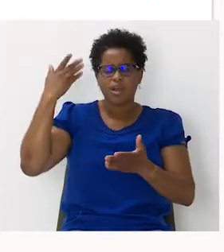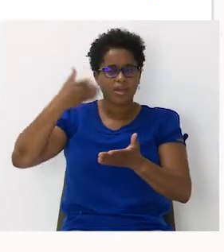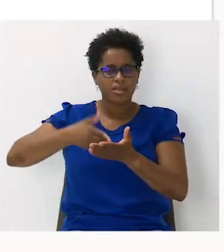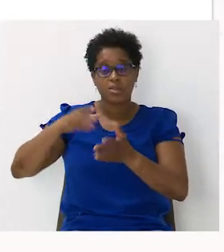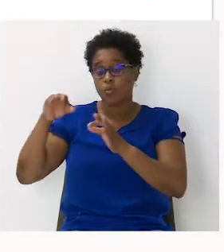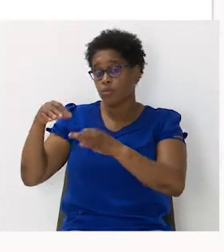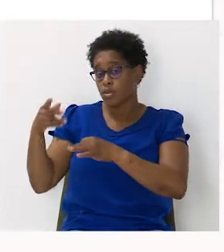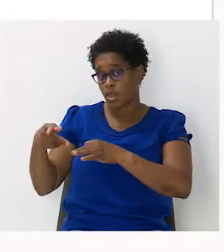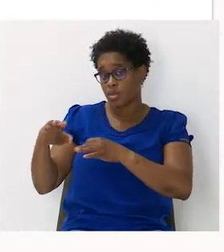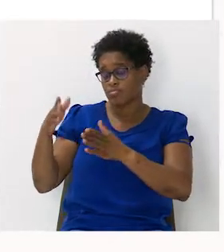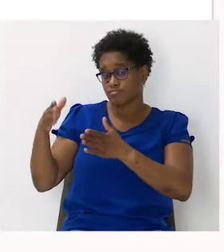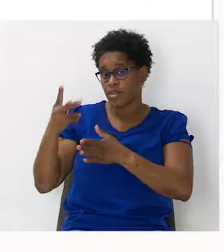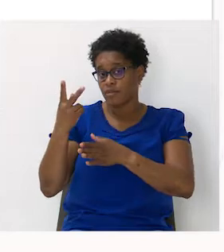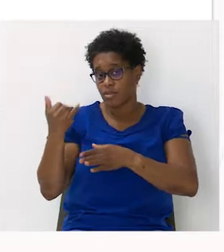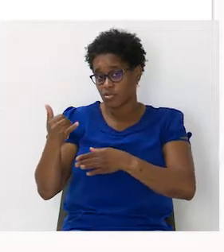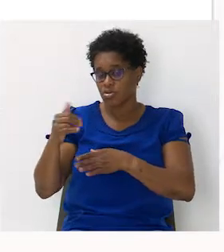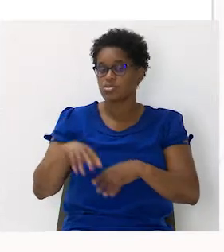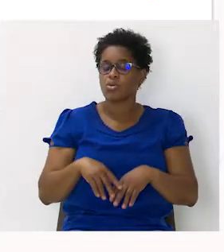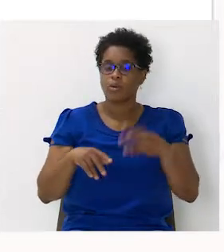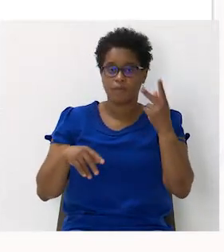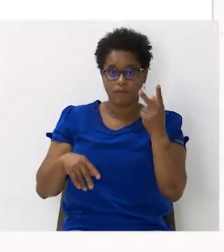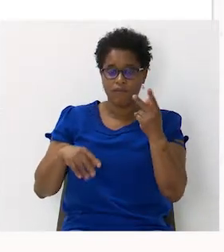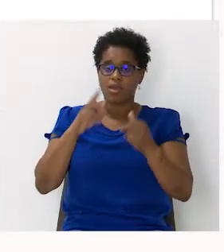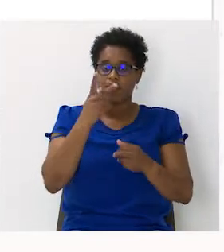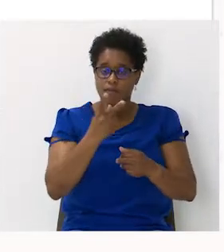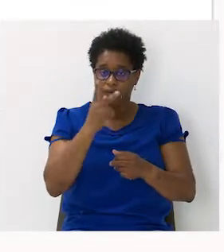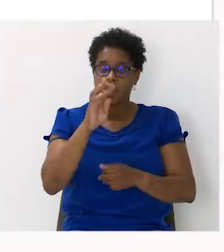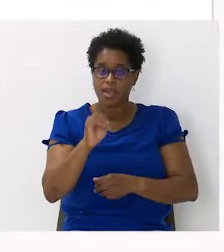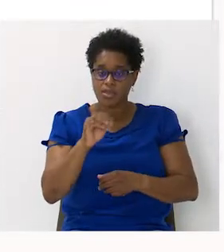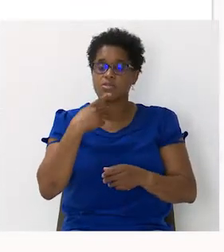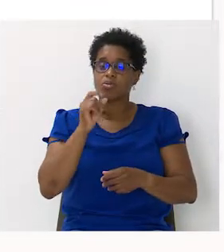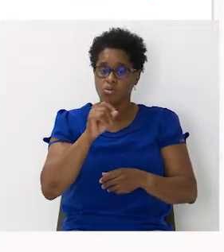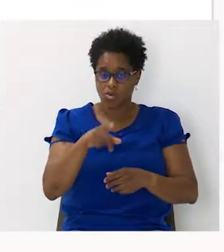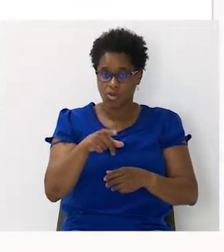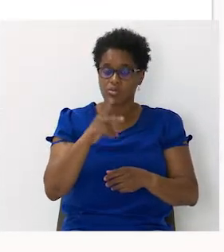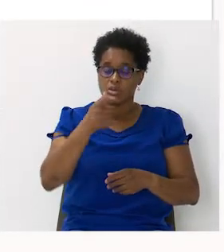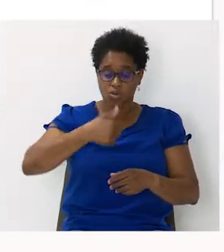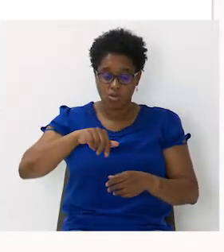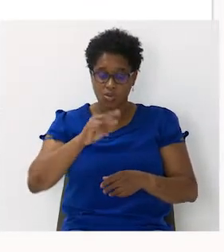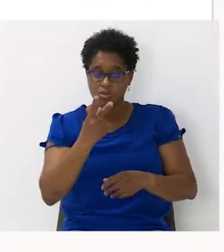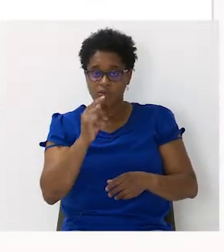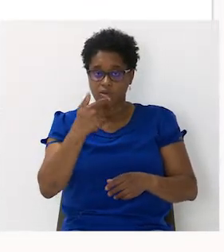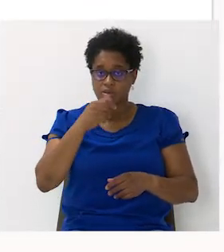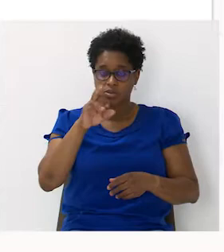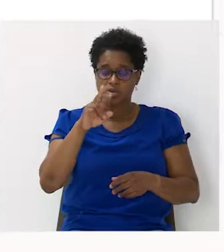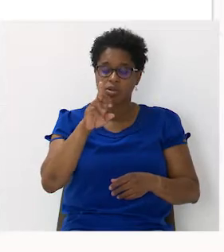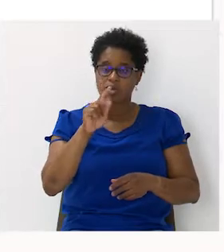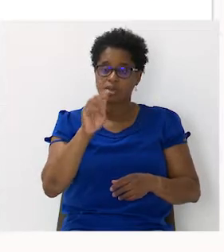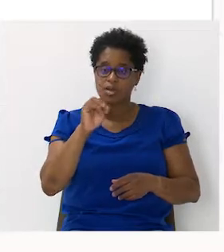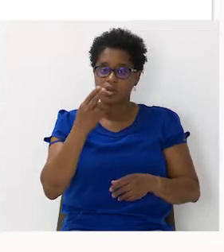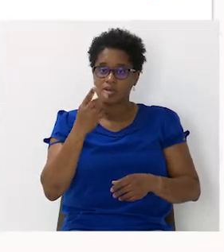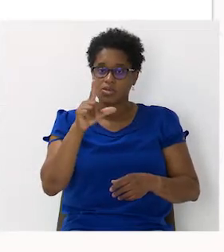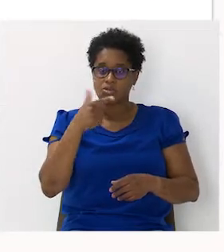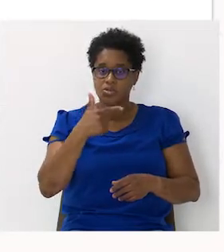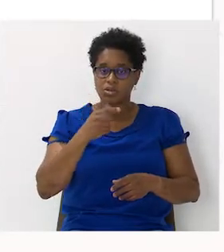de V2. Então, VS, que damos o nome de VS, é o nosso vetor resultante. Podem fazer isso